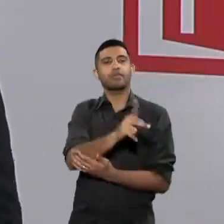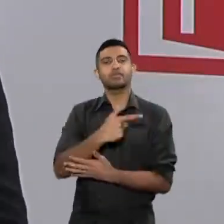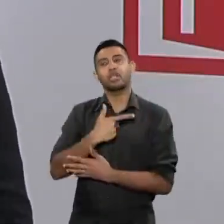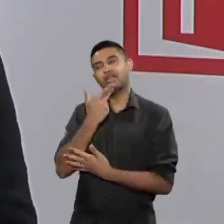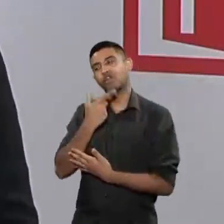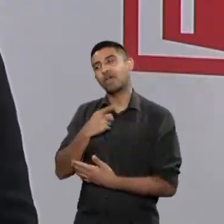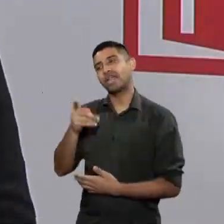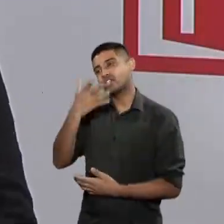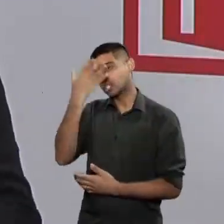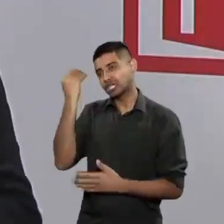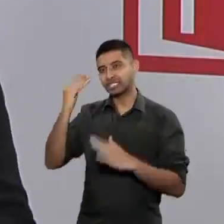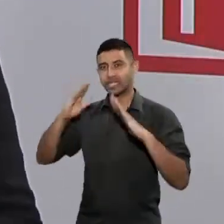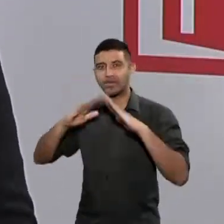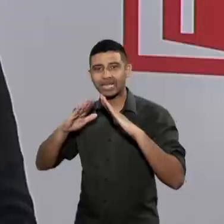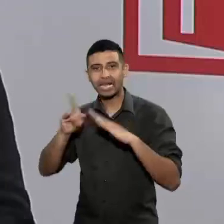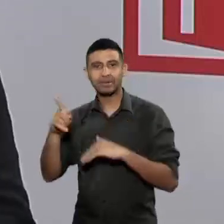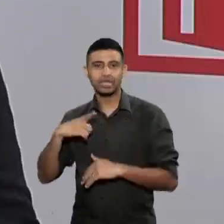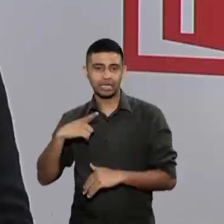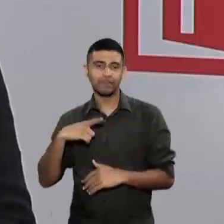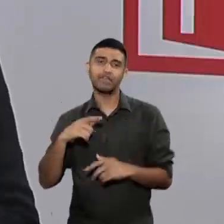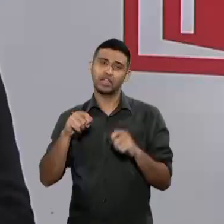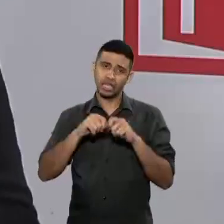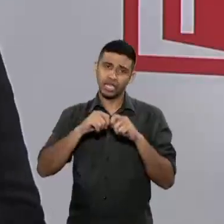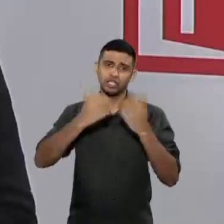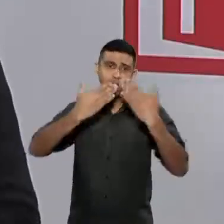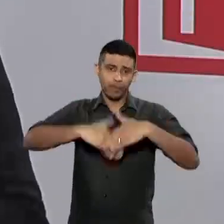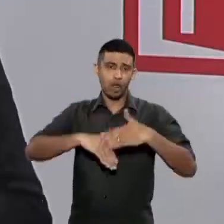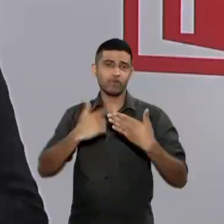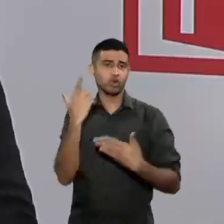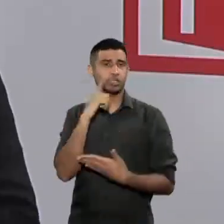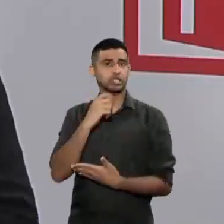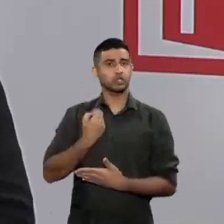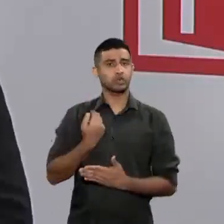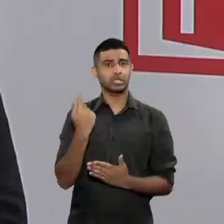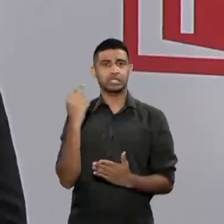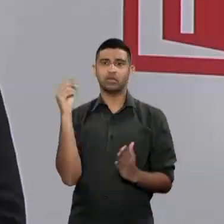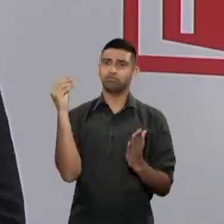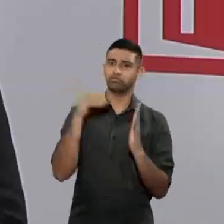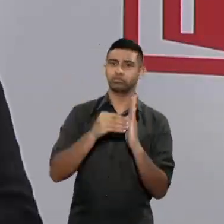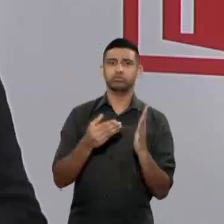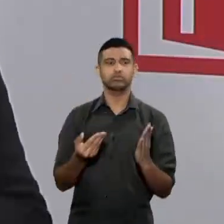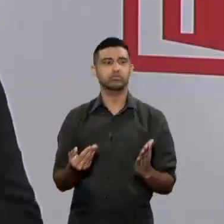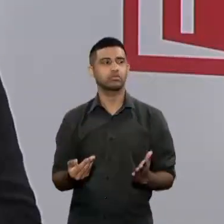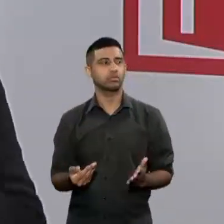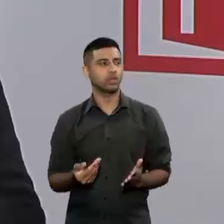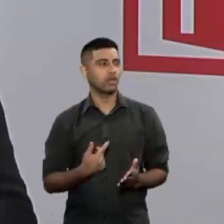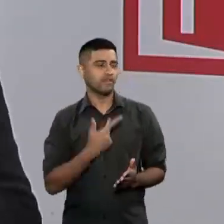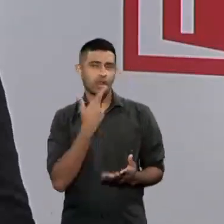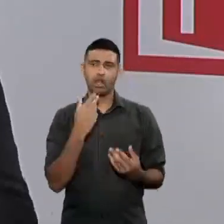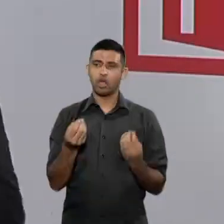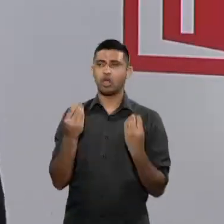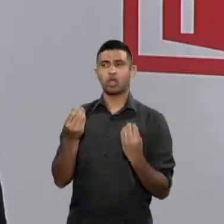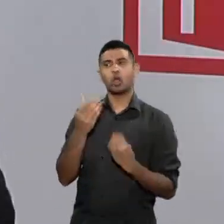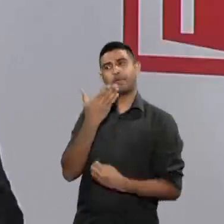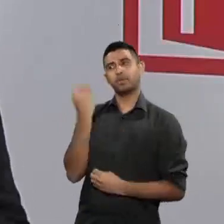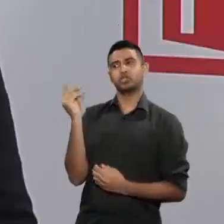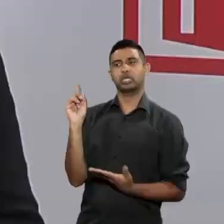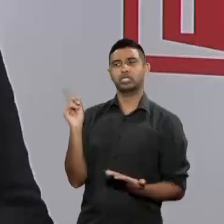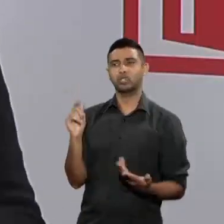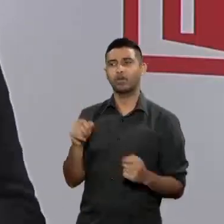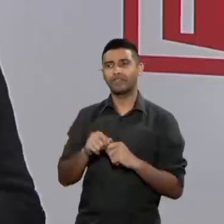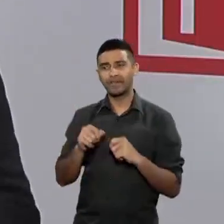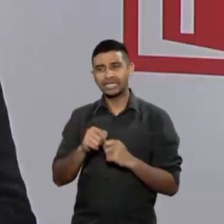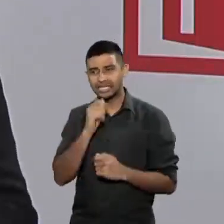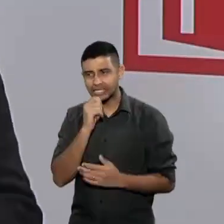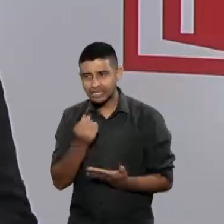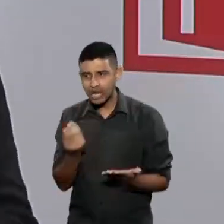ela esqueceu a lâmina em casa, mas fez a prova, tirou 7. E eu falei assim, poxa, não era pra ela ter esquecido e nem feito 100. Eu